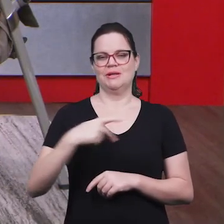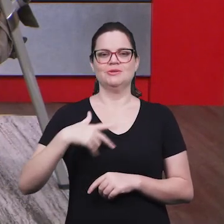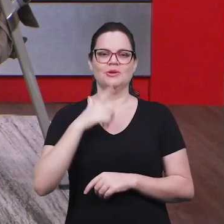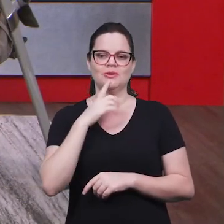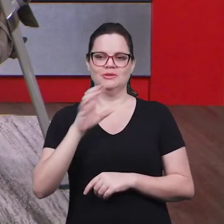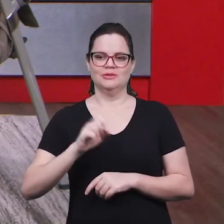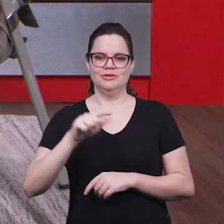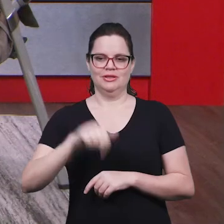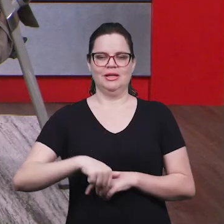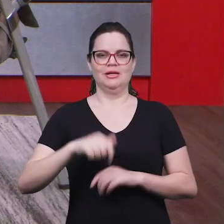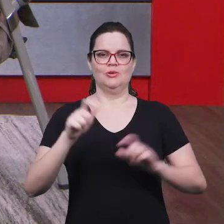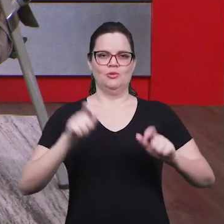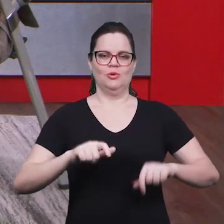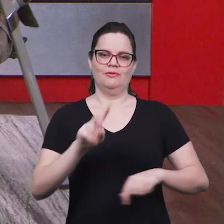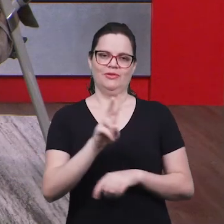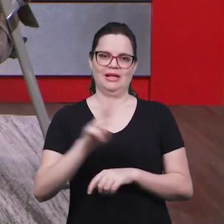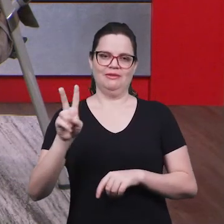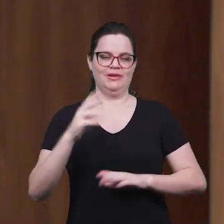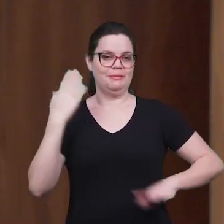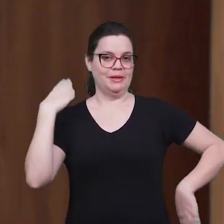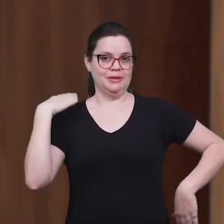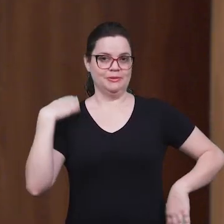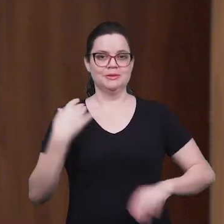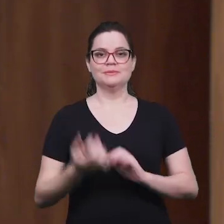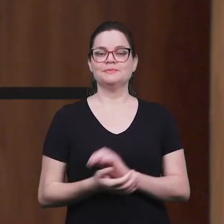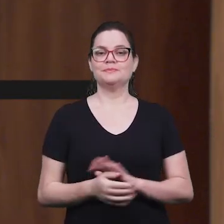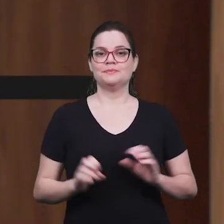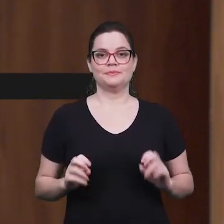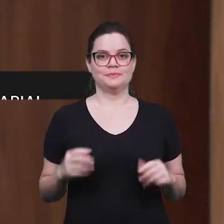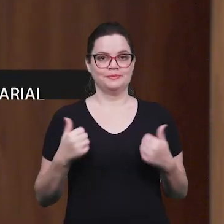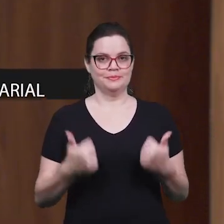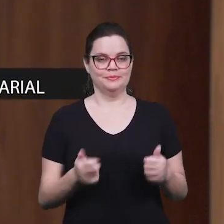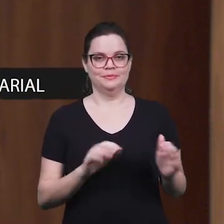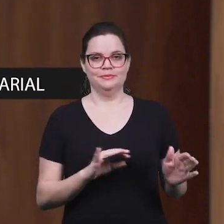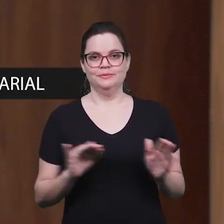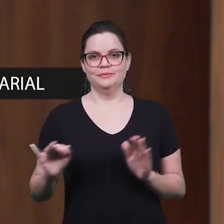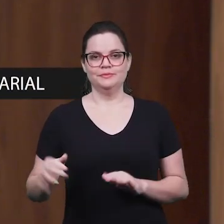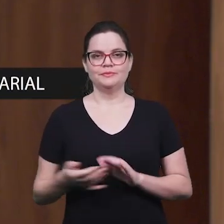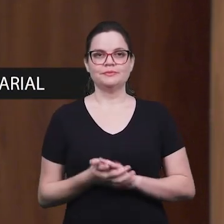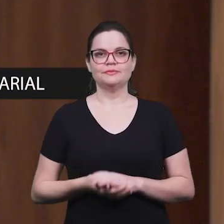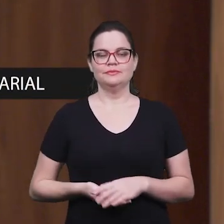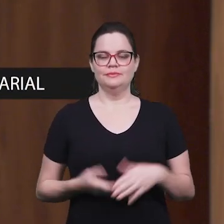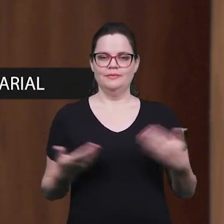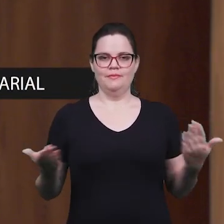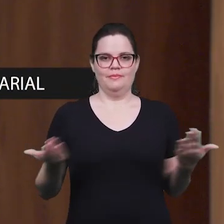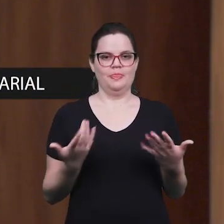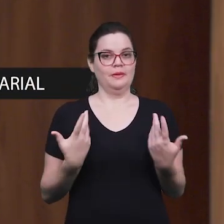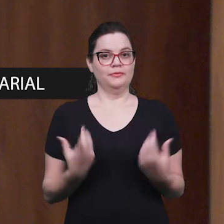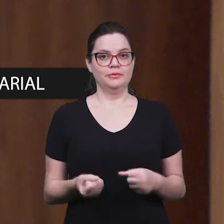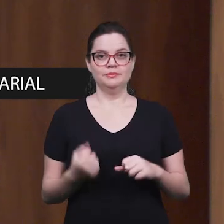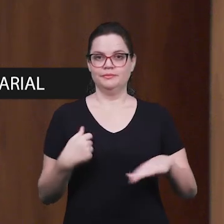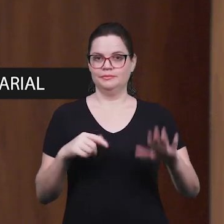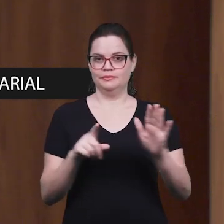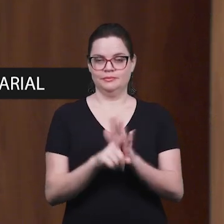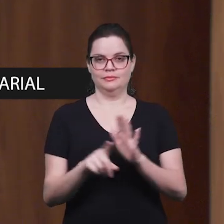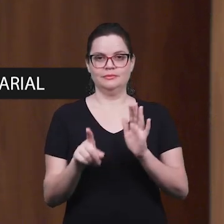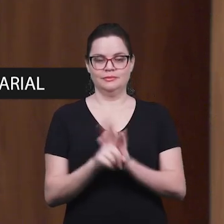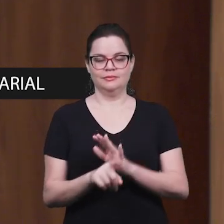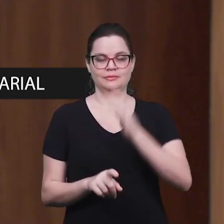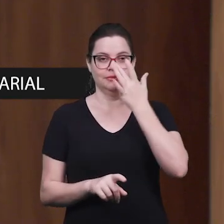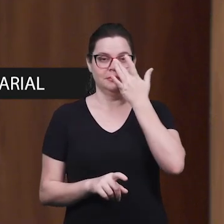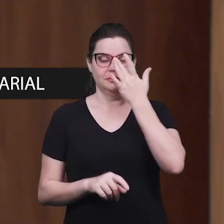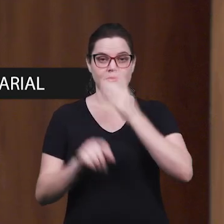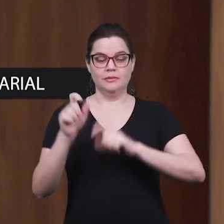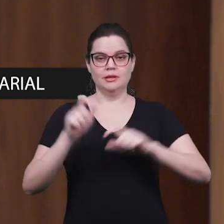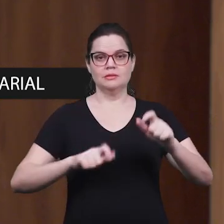aqui na Praia da Costa. Praia da Costa, né? Que bom. Bem, Paulo, então vamos fazer algumas perguntas para que aqueles que nos